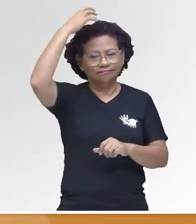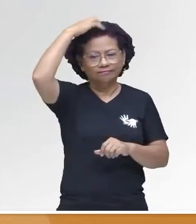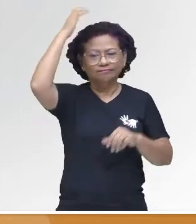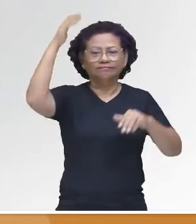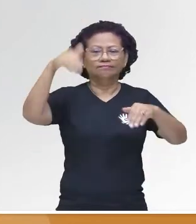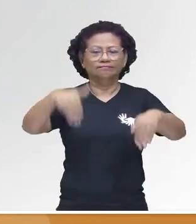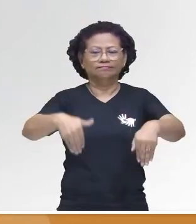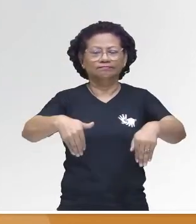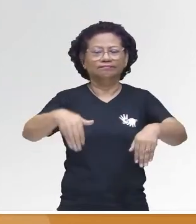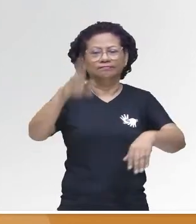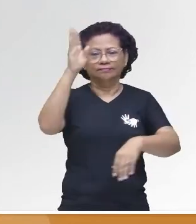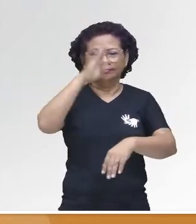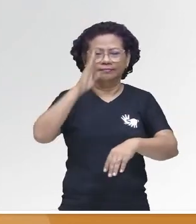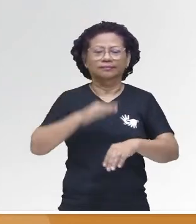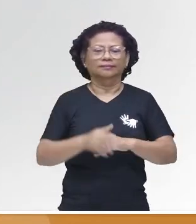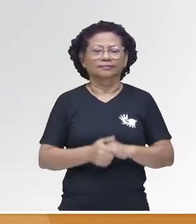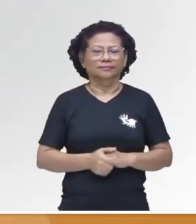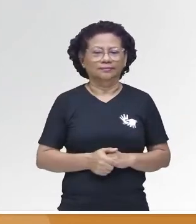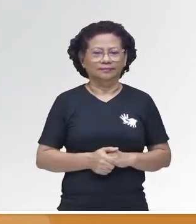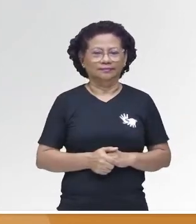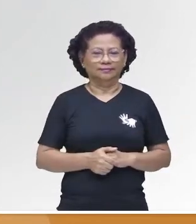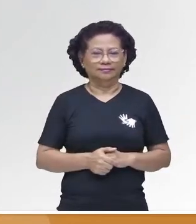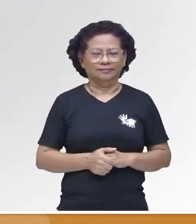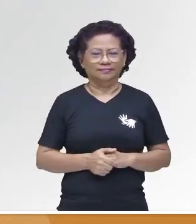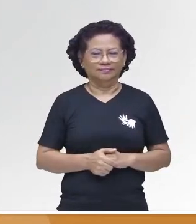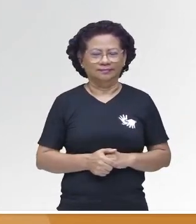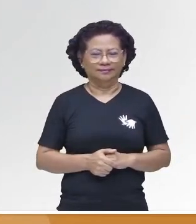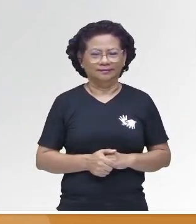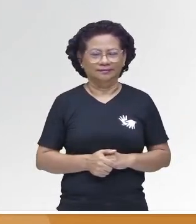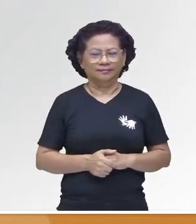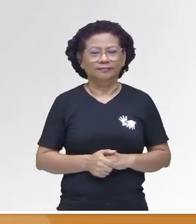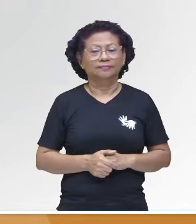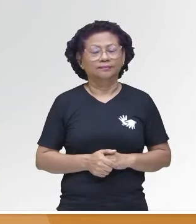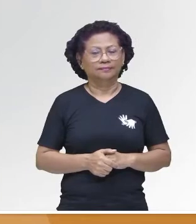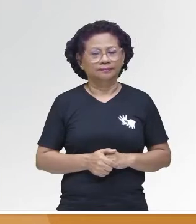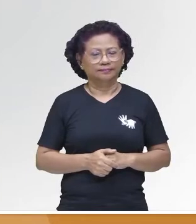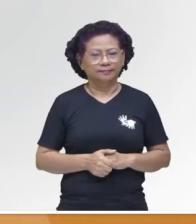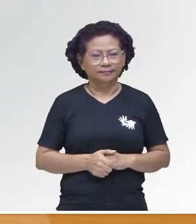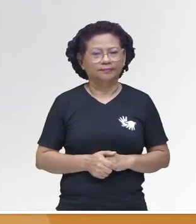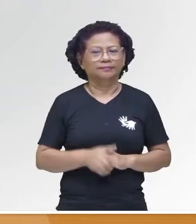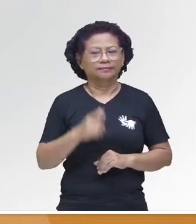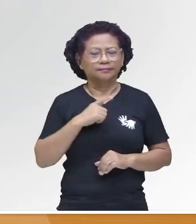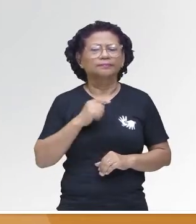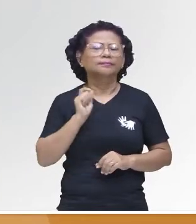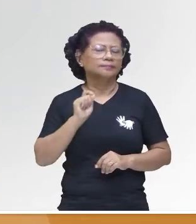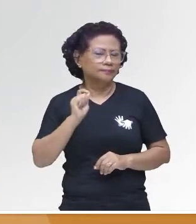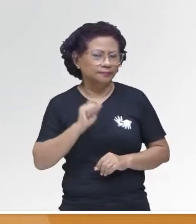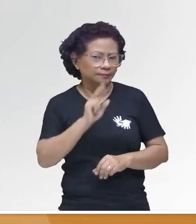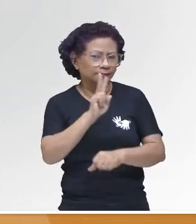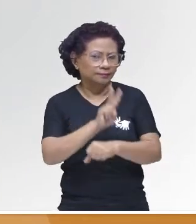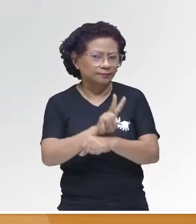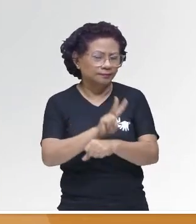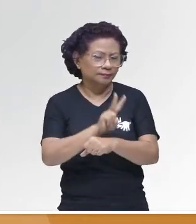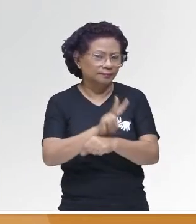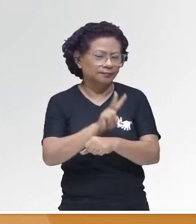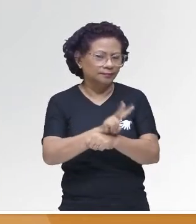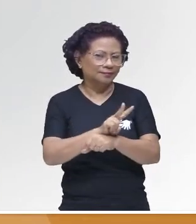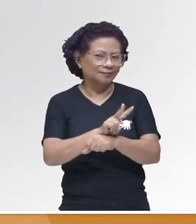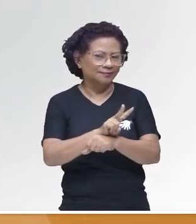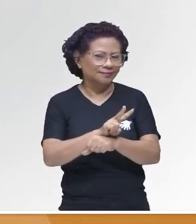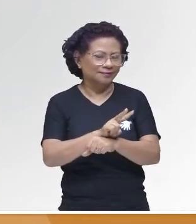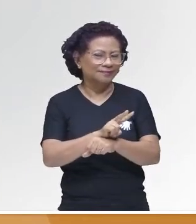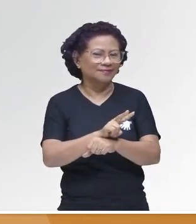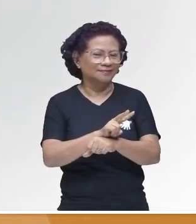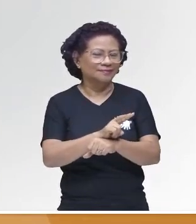ser tutelado, Pedro de Alcântara vai ser tutelado por um dos homens mais inteligentes da nossa pátria,